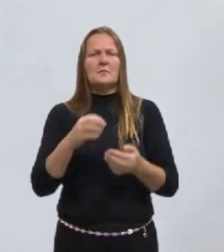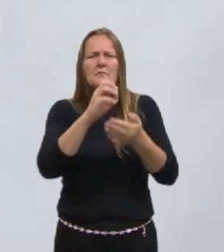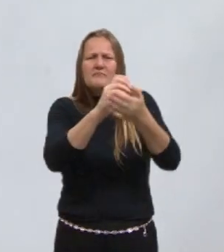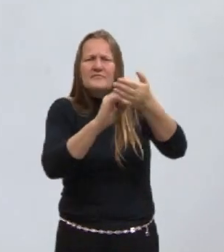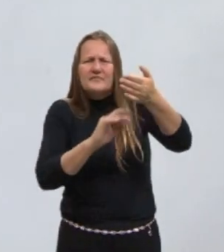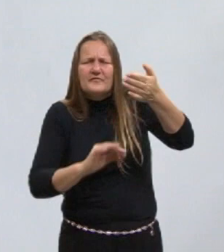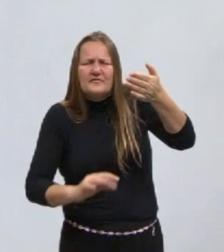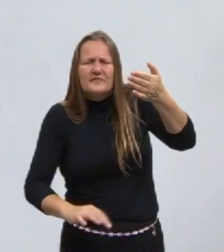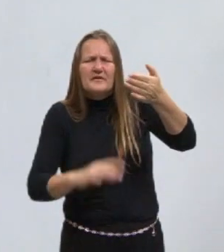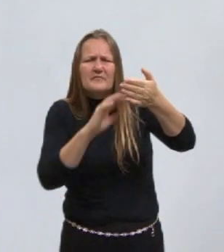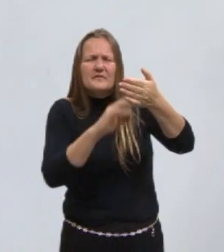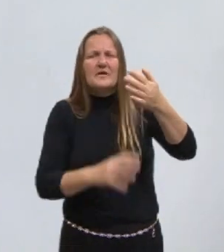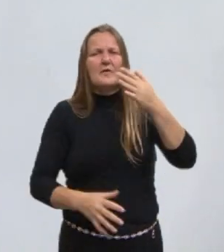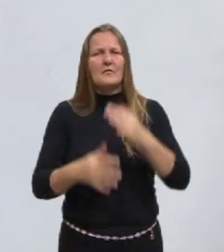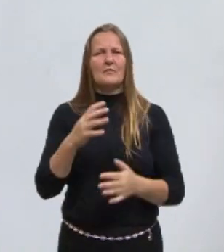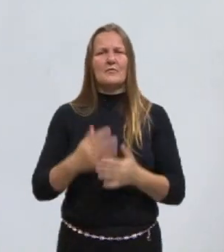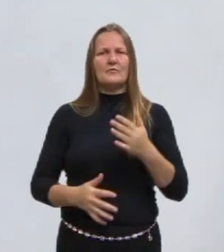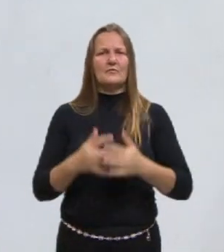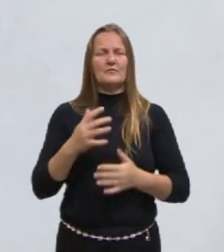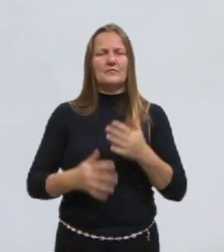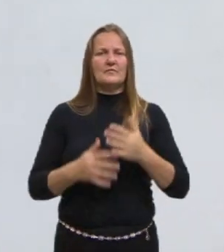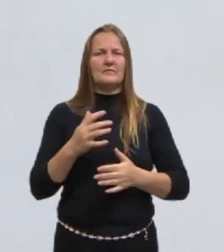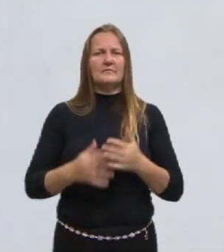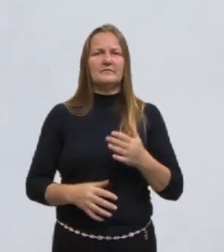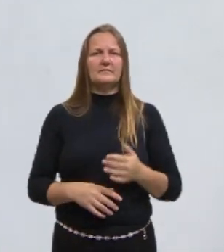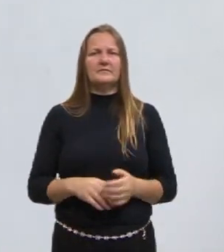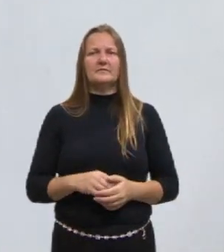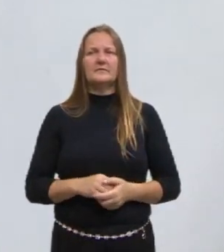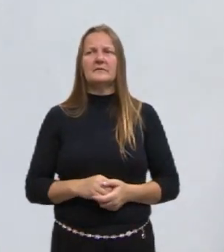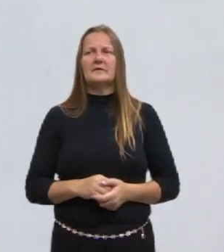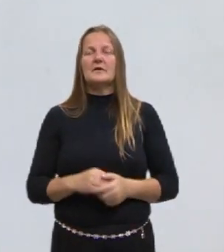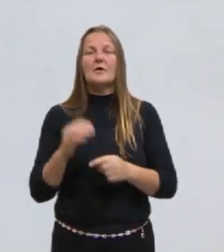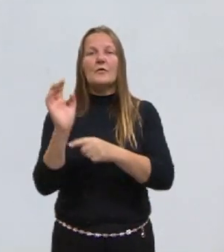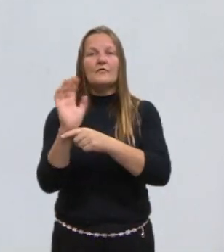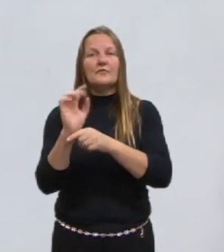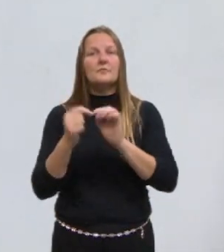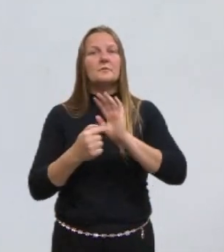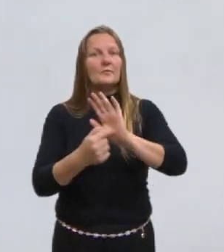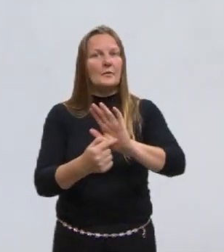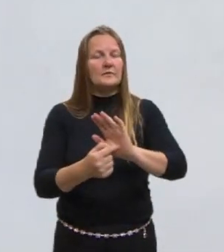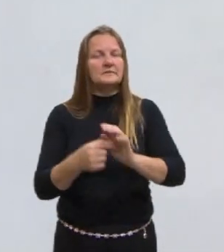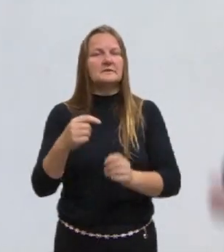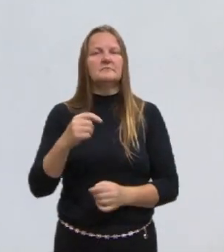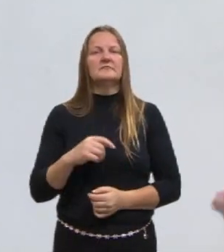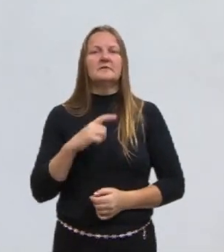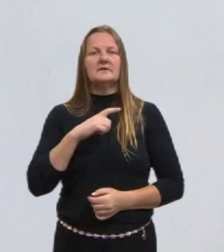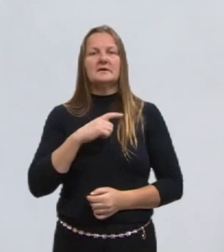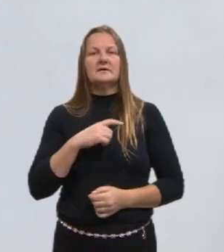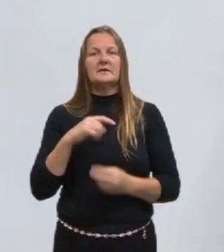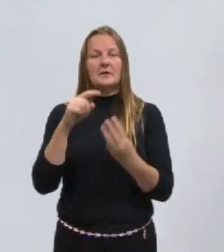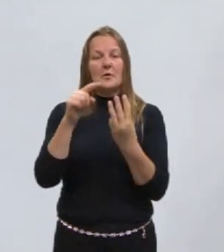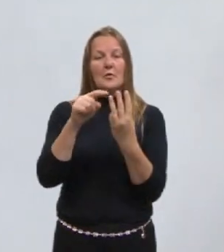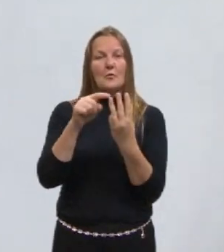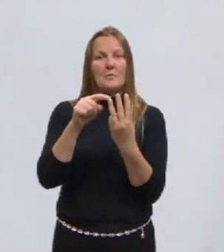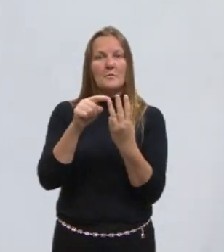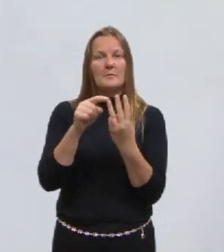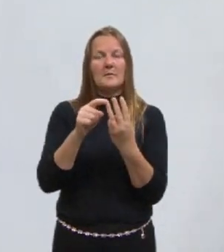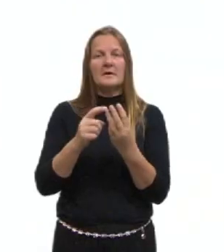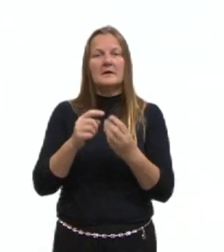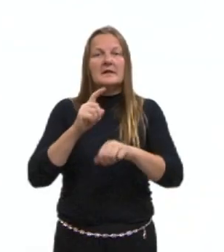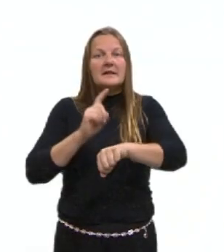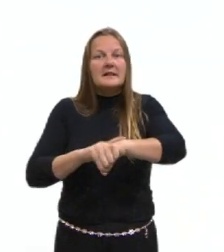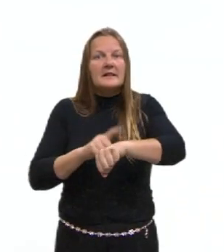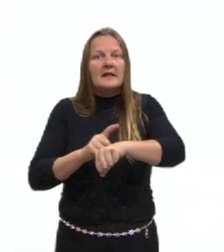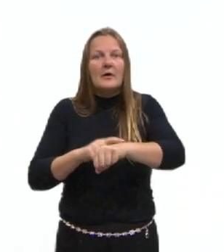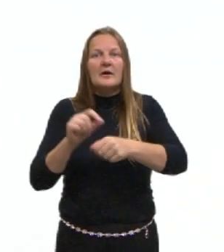muito complexas para se fazer na calculadora. Né? Inclusive, o filme mostra uma cena em que a Katherine Johnson, né, na hora que eles